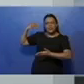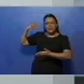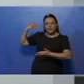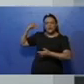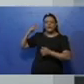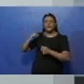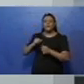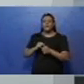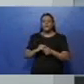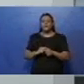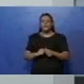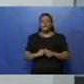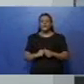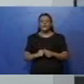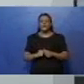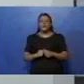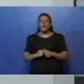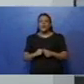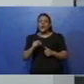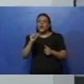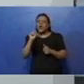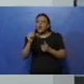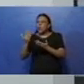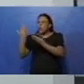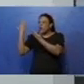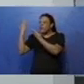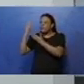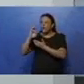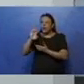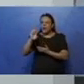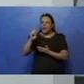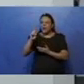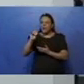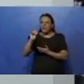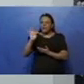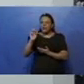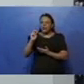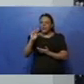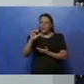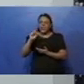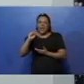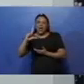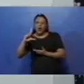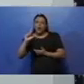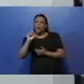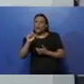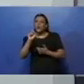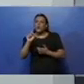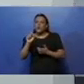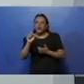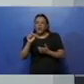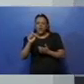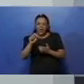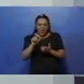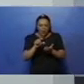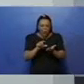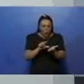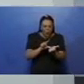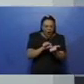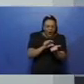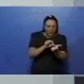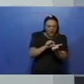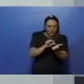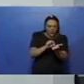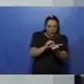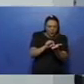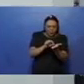videoaula anterior. É um editorial. O que é um editorial? Editorial, ou artigo de fundo, é um